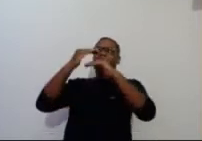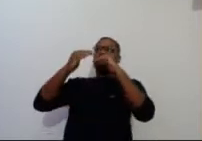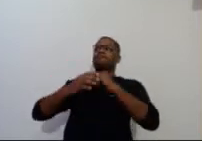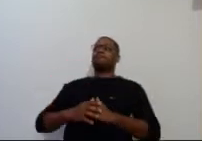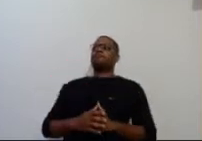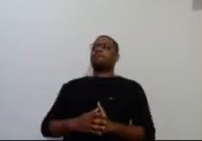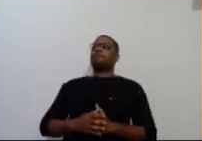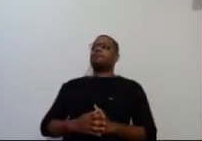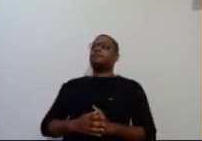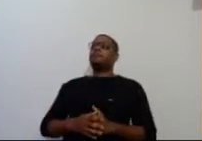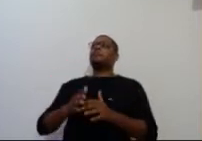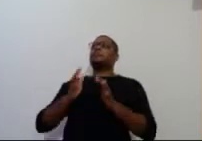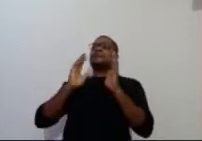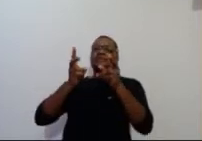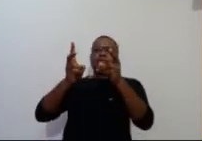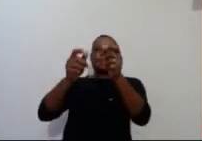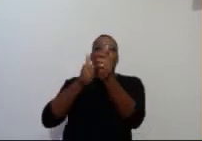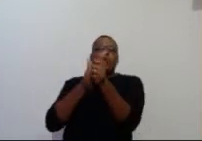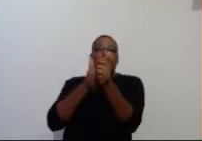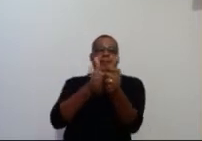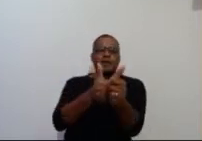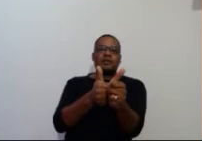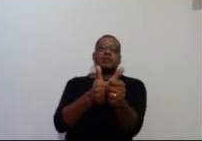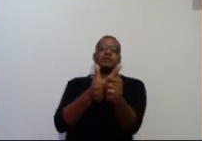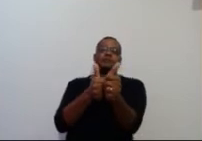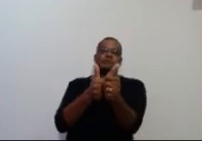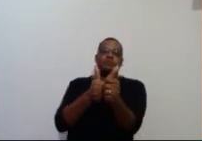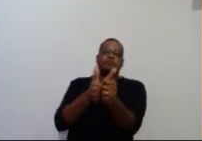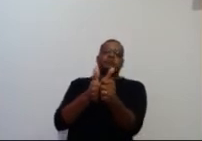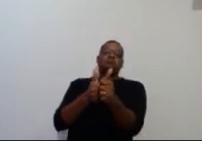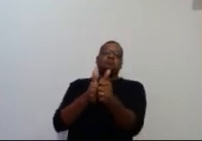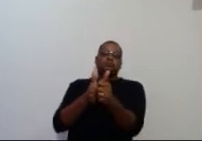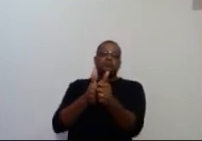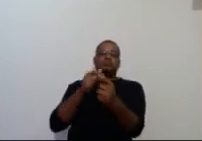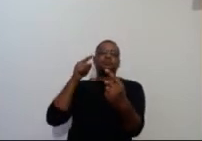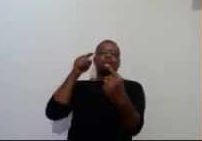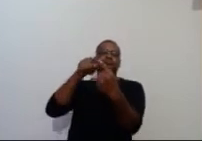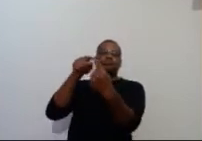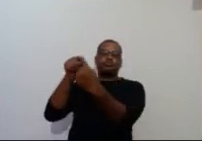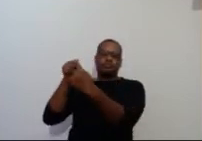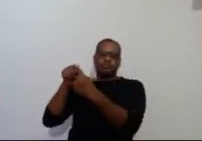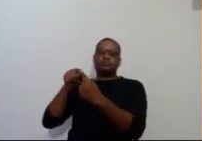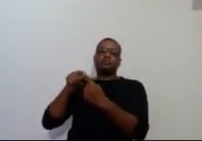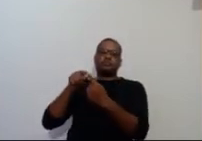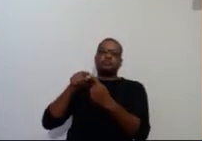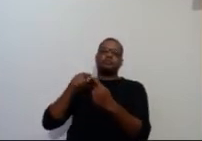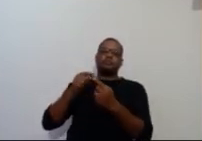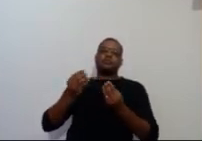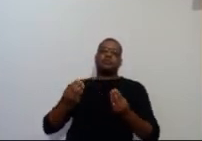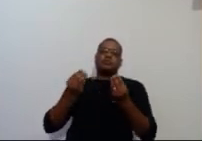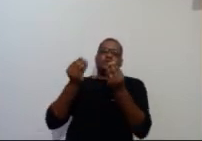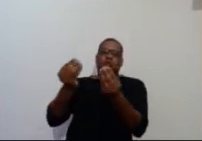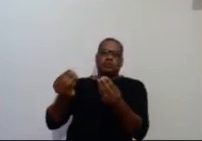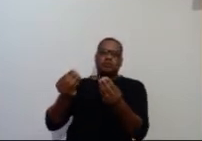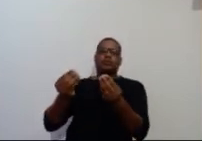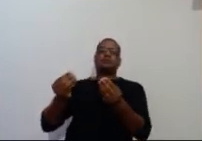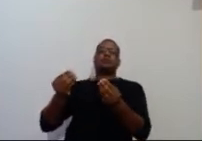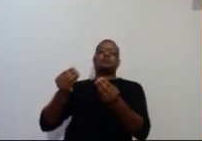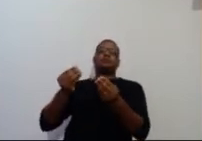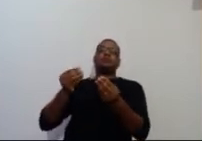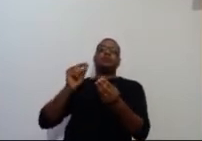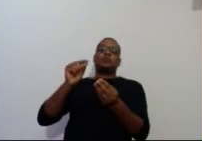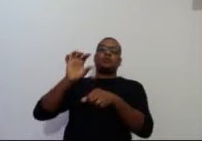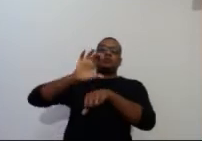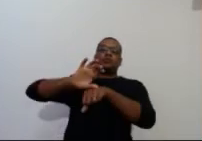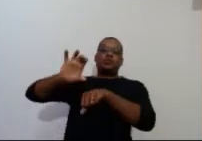tendências para a inserção dos trabalhadores no mercado de trabalho de forma mais qualificada e contribuindo também, claro, sempre